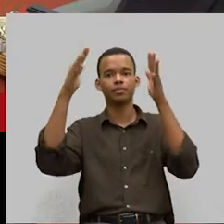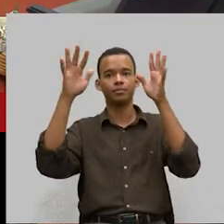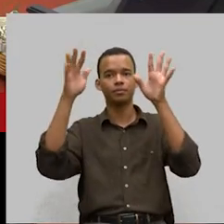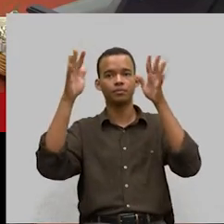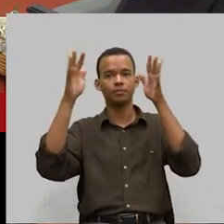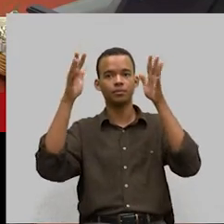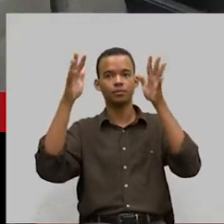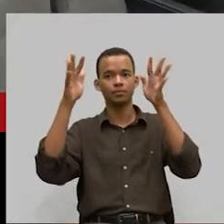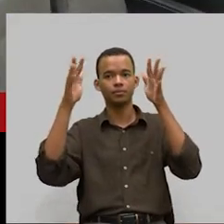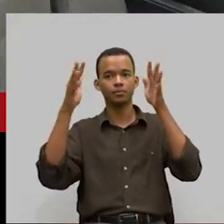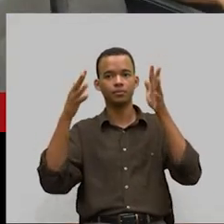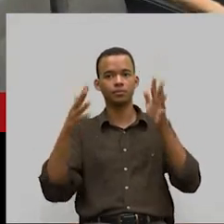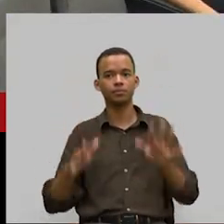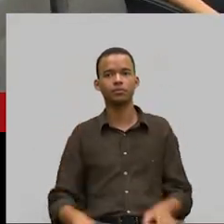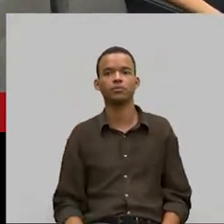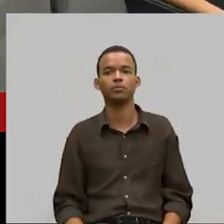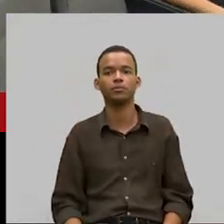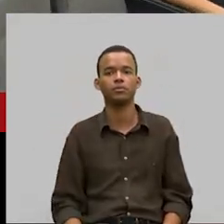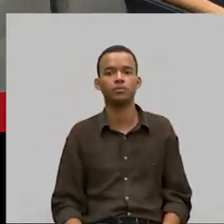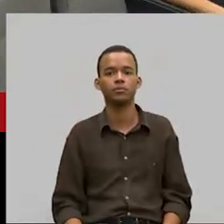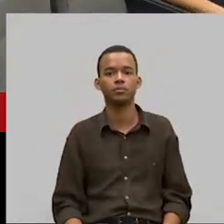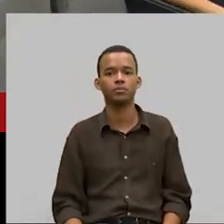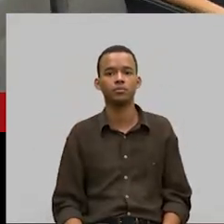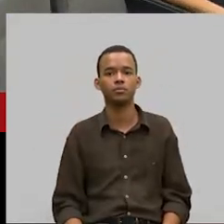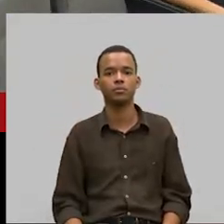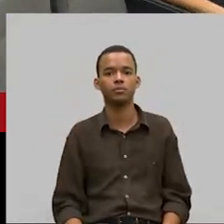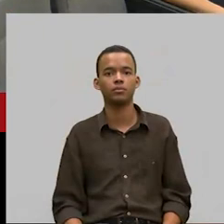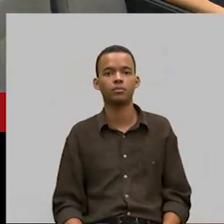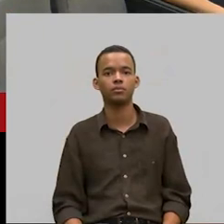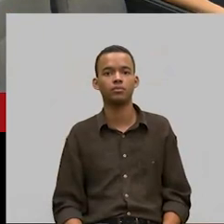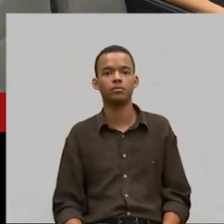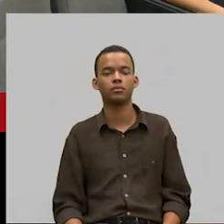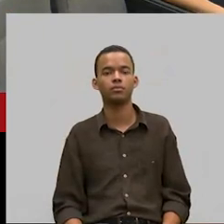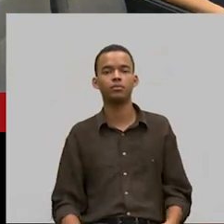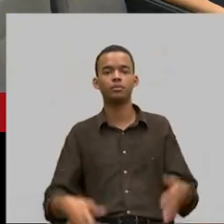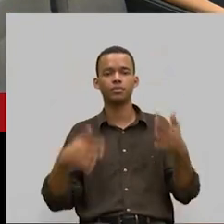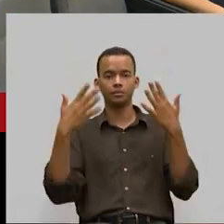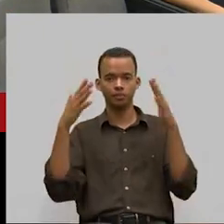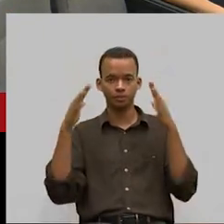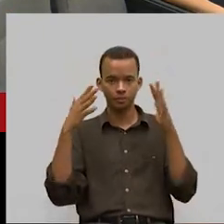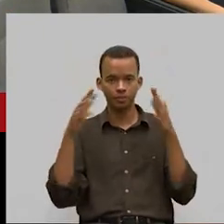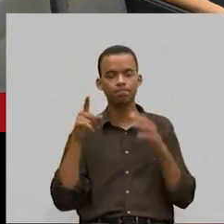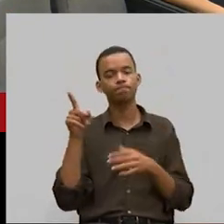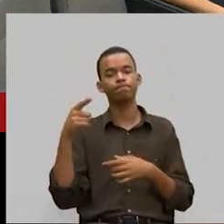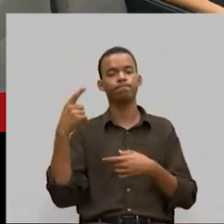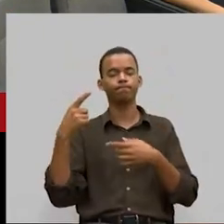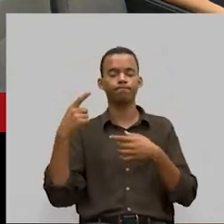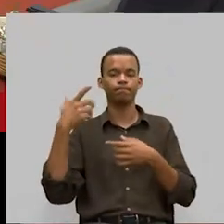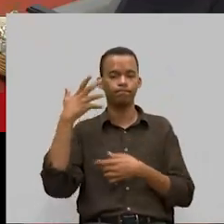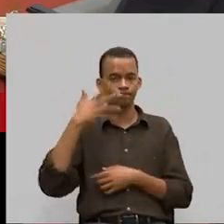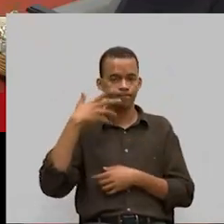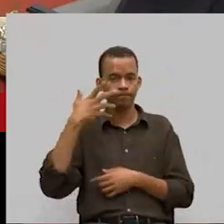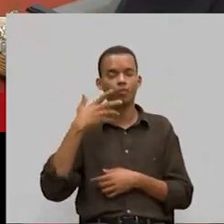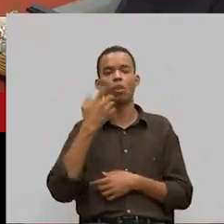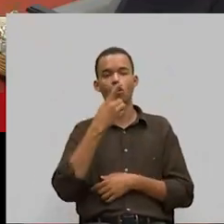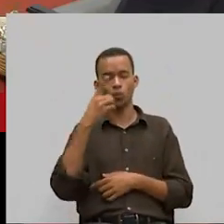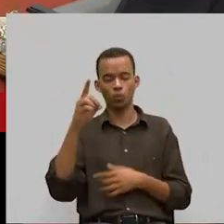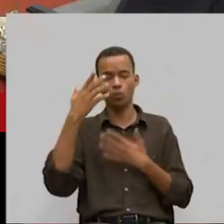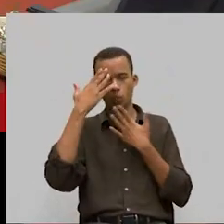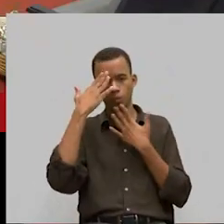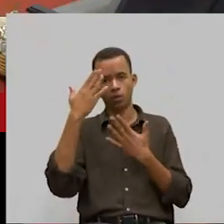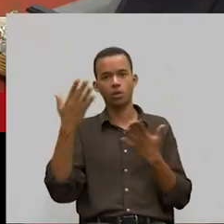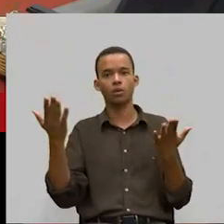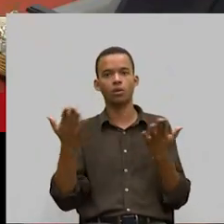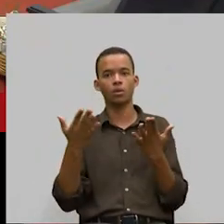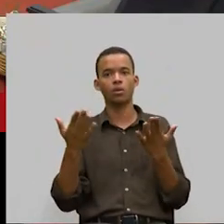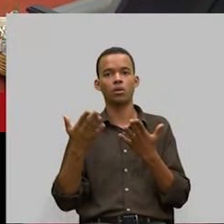obrigada muito obrigado Vitória Aparecida da Silva Evangelista nossa última debatedora portanto eu passo a palavra nesse momento